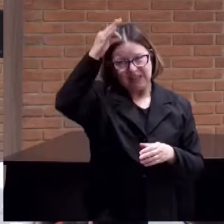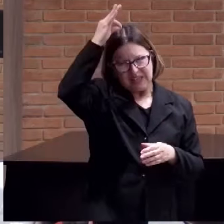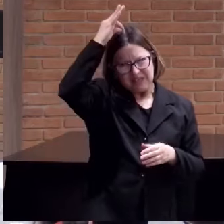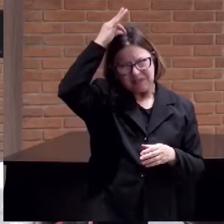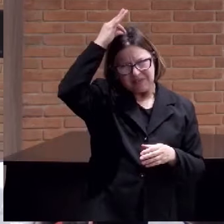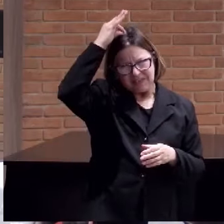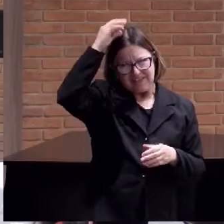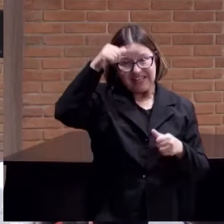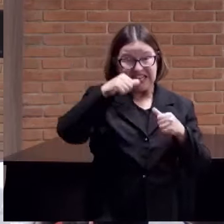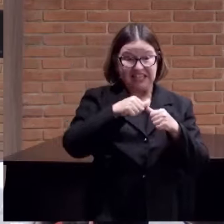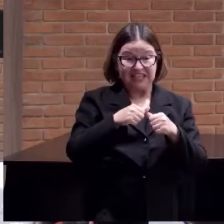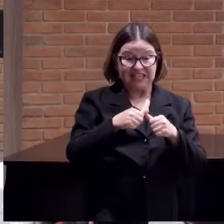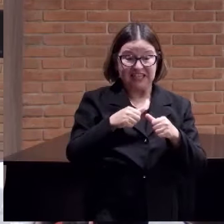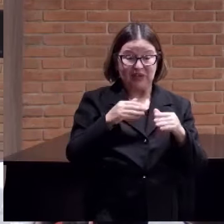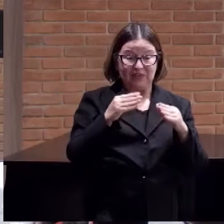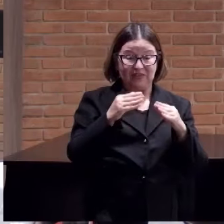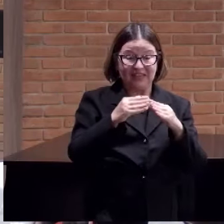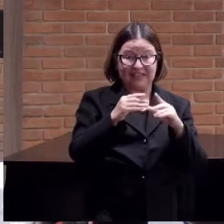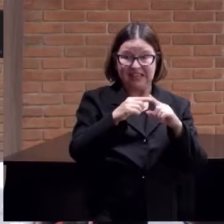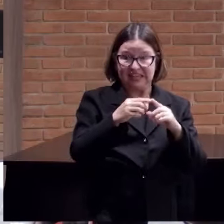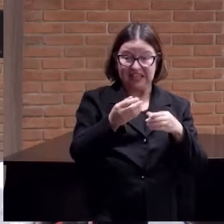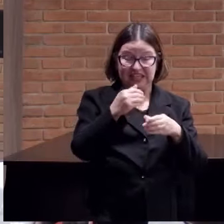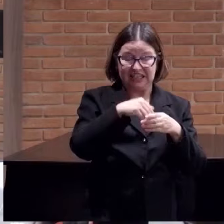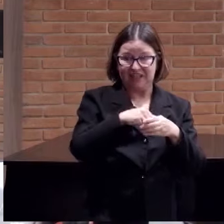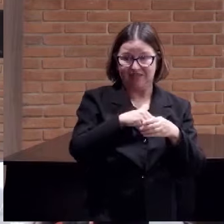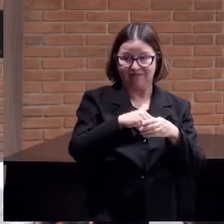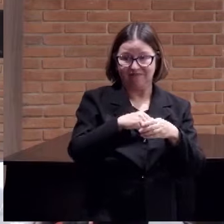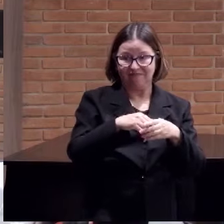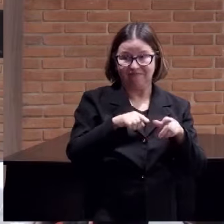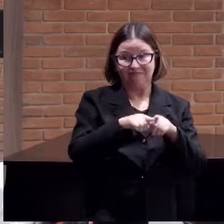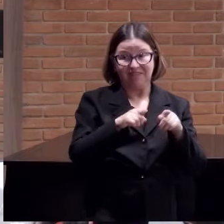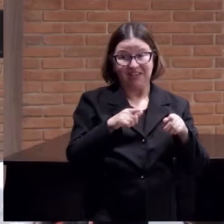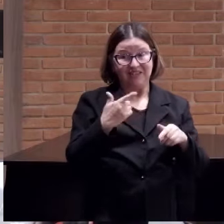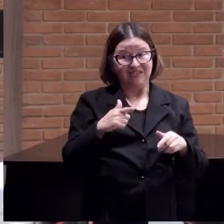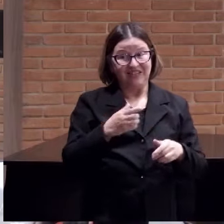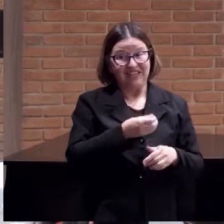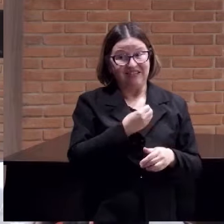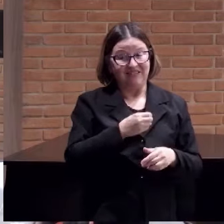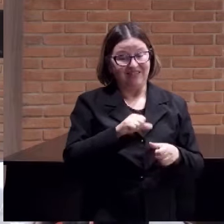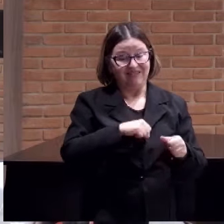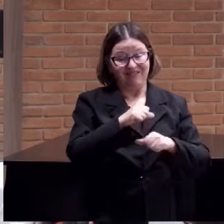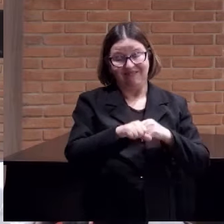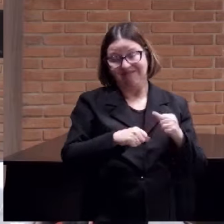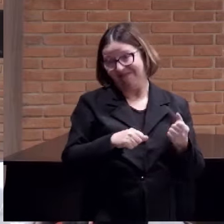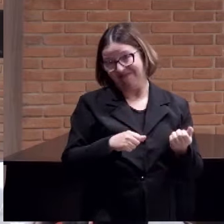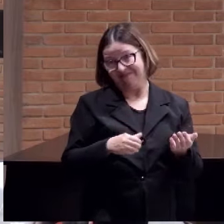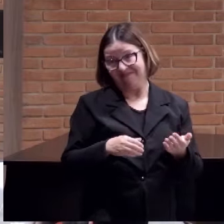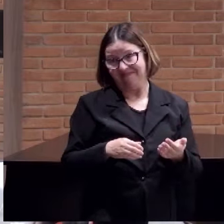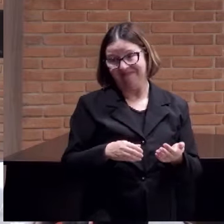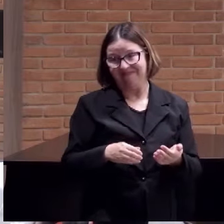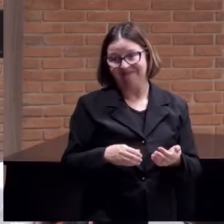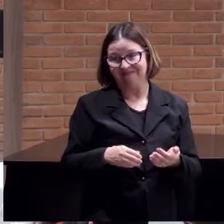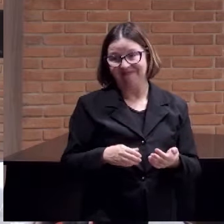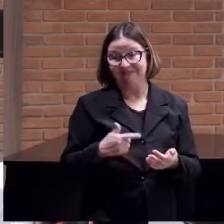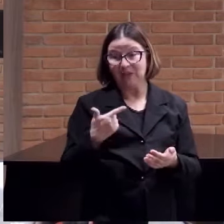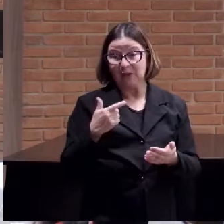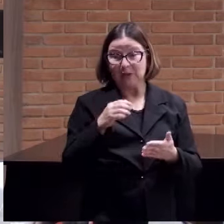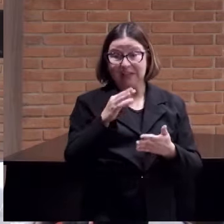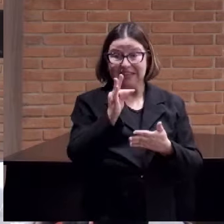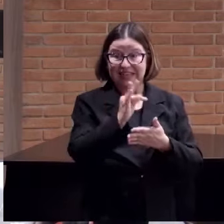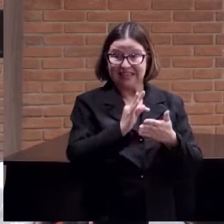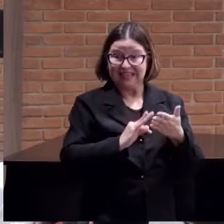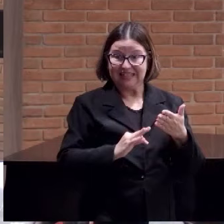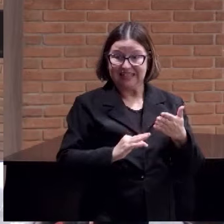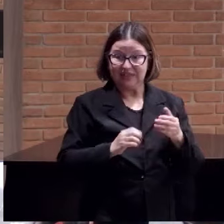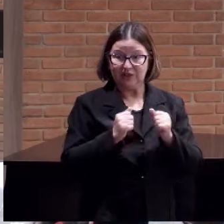Estão na igreja, mas não estão em Cristo. 2 textos do Apocalipse mostram eles na